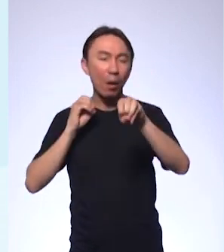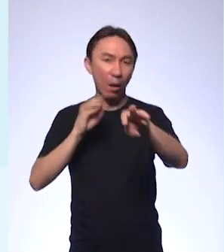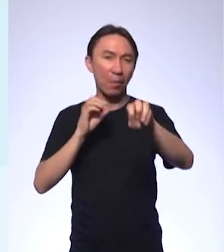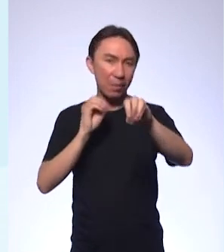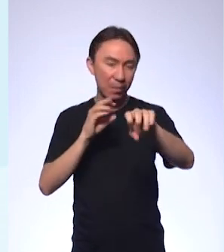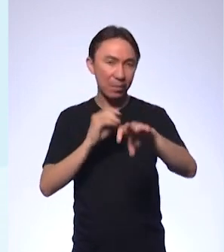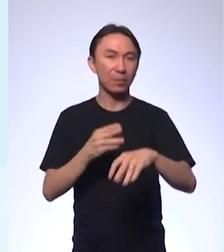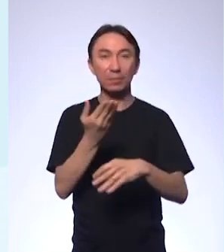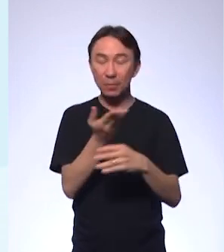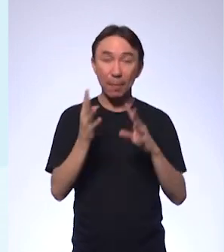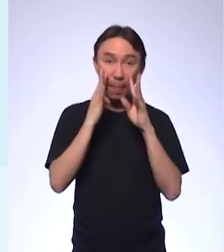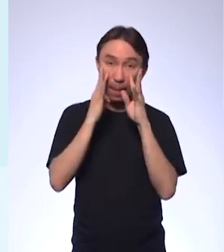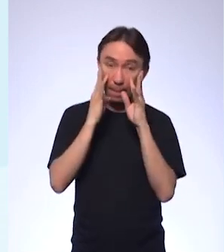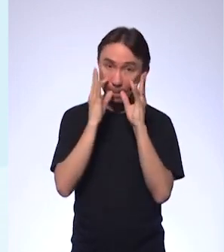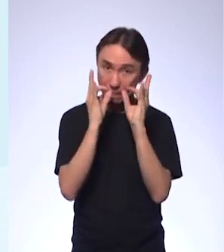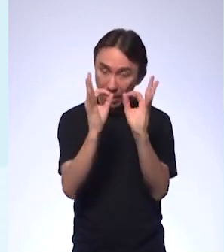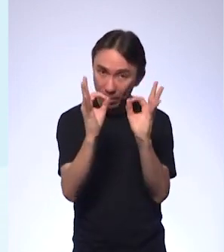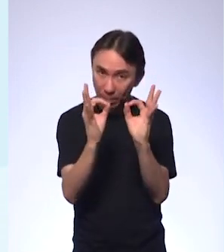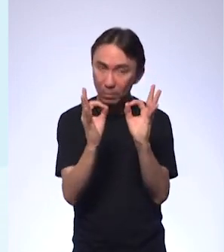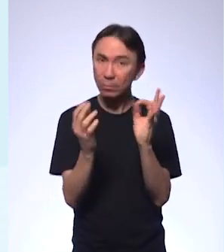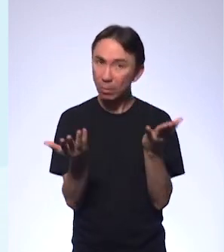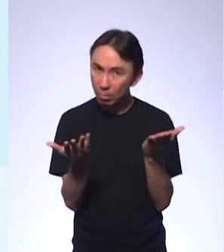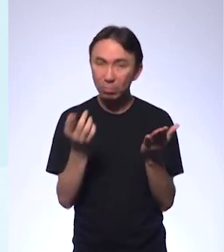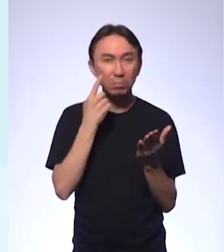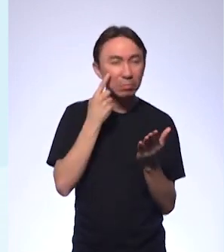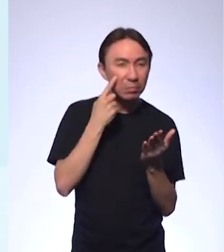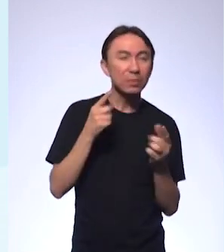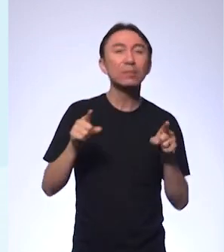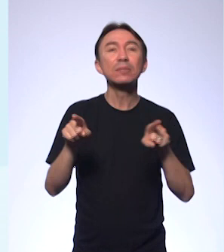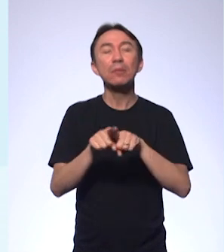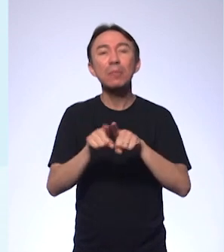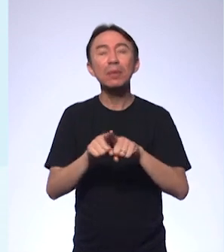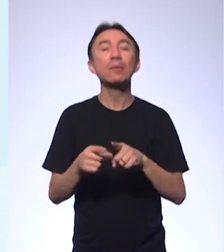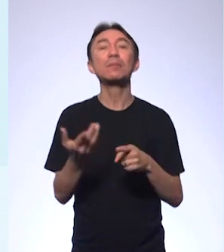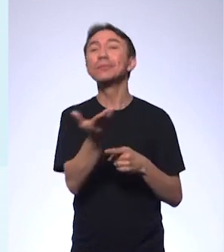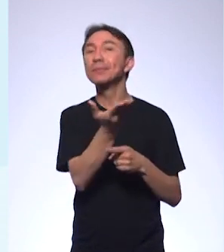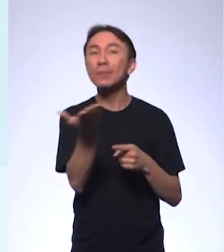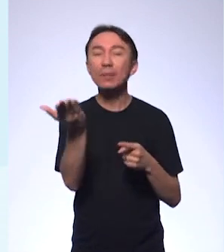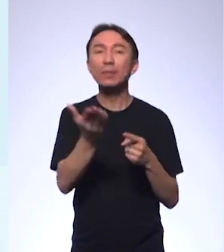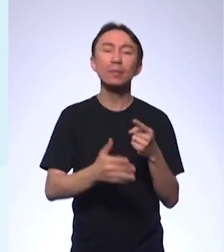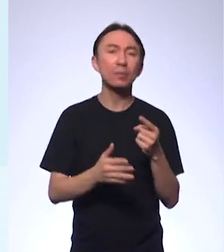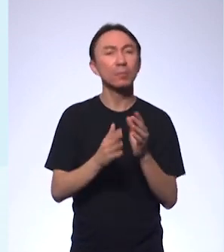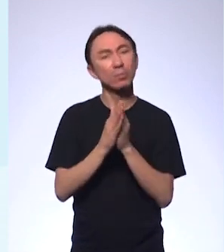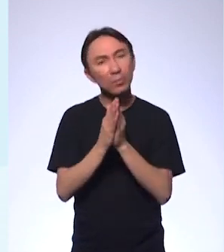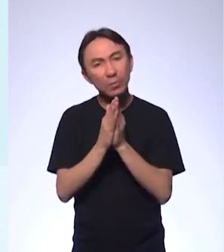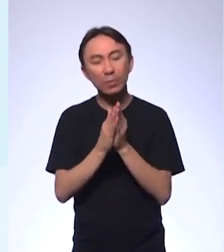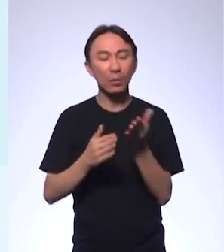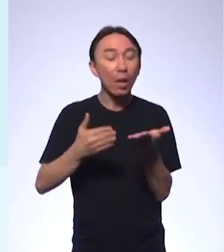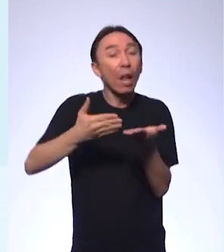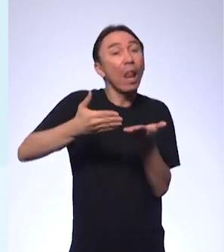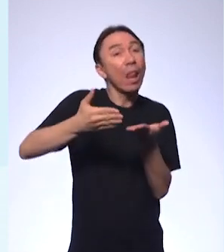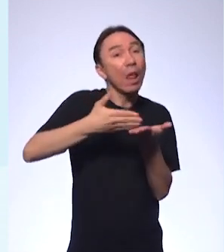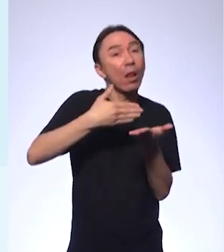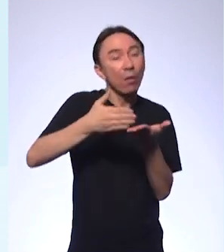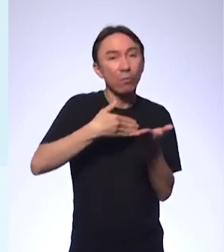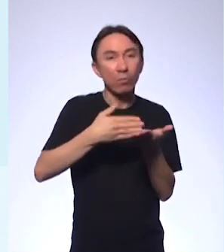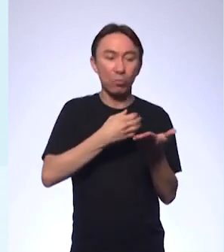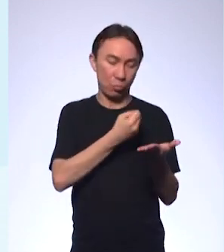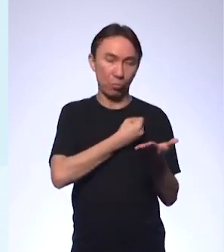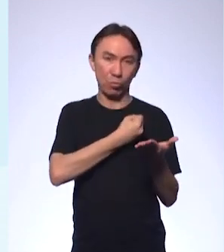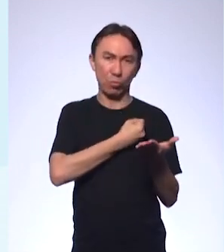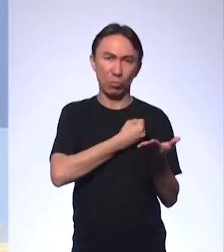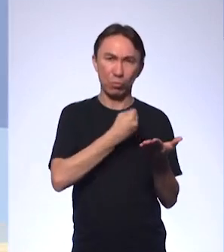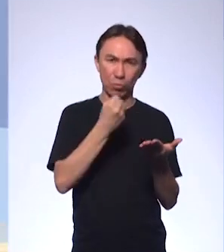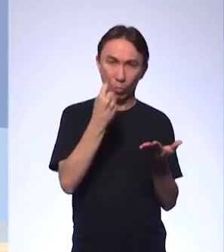preste atenção na aula, fazendo os registros que são relevantes para vocês e tem em mão, se possível, o caderno do aluno, o volume 1,